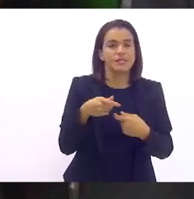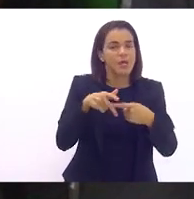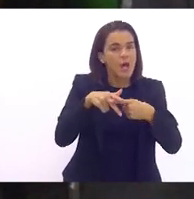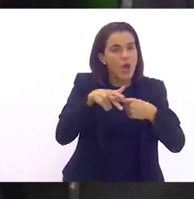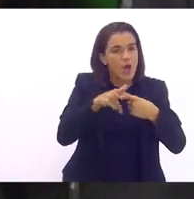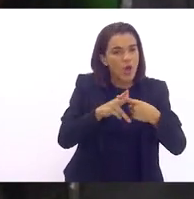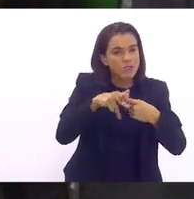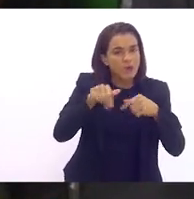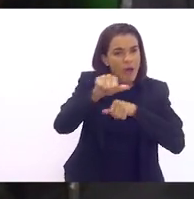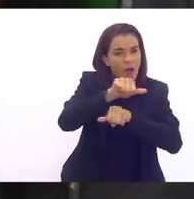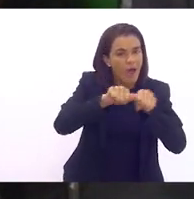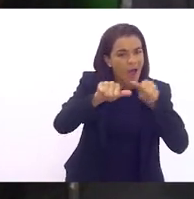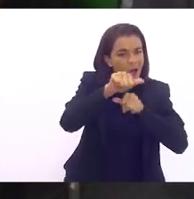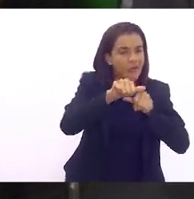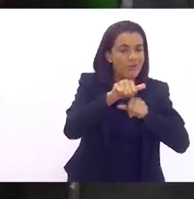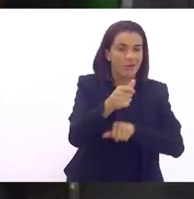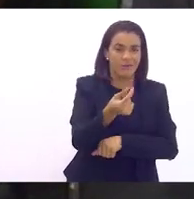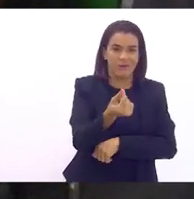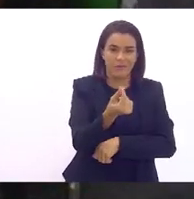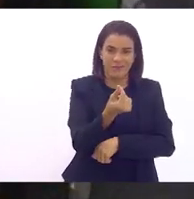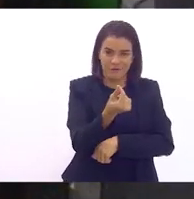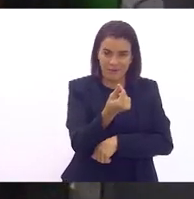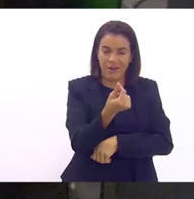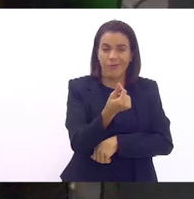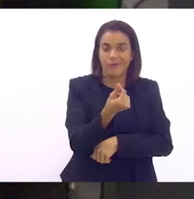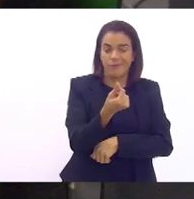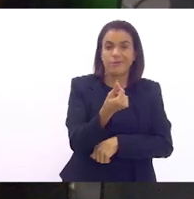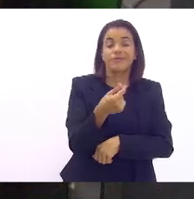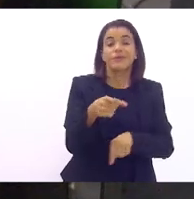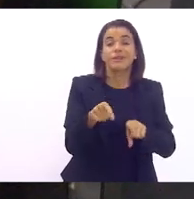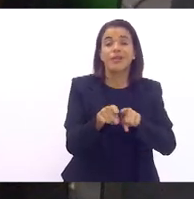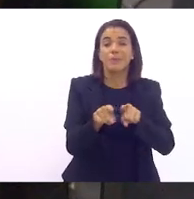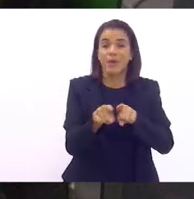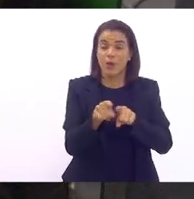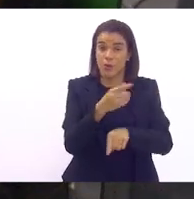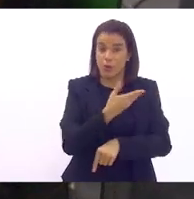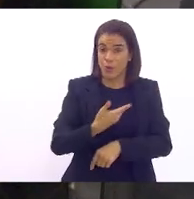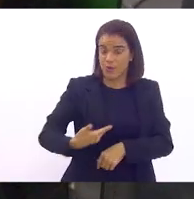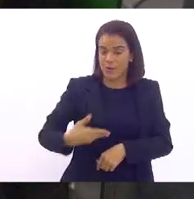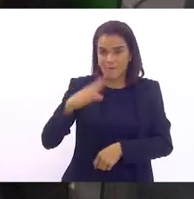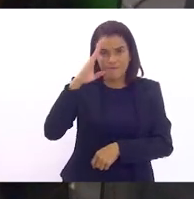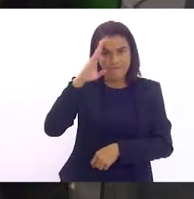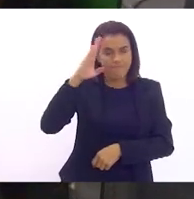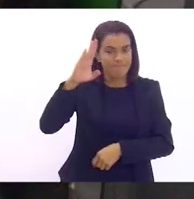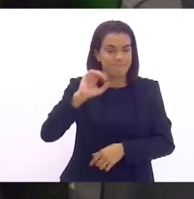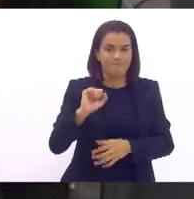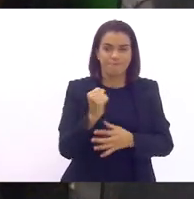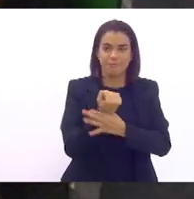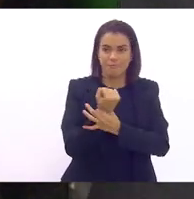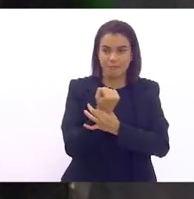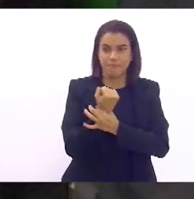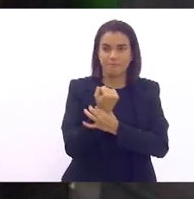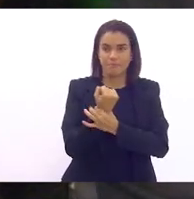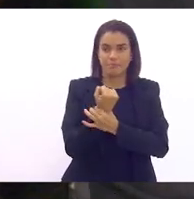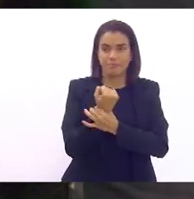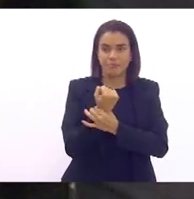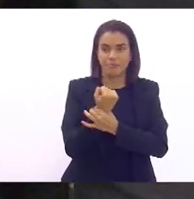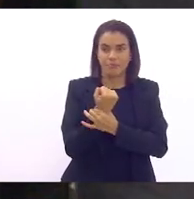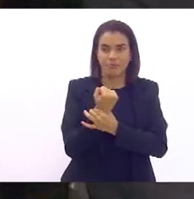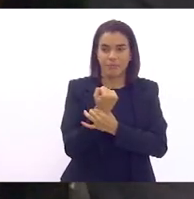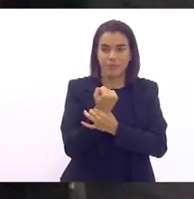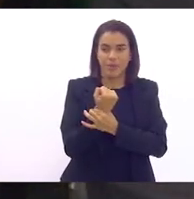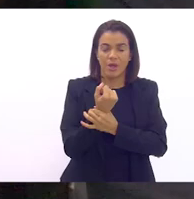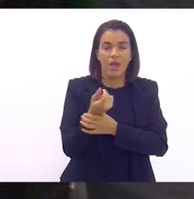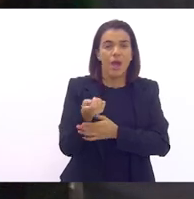correção desse preço numa hora que poder de compra do governo é fundamental pra gente garantir a